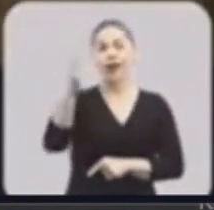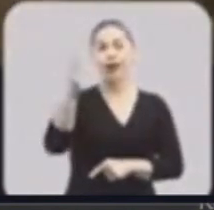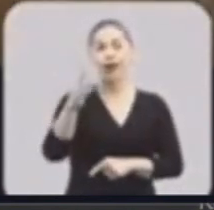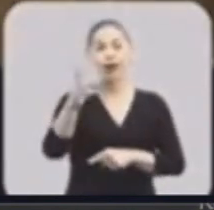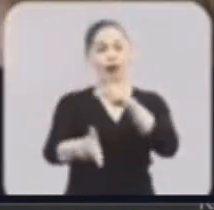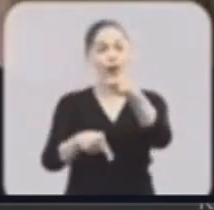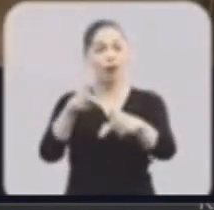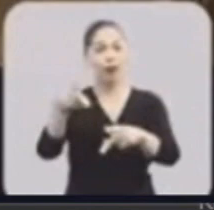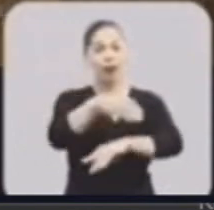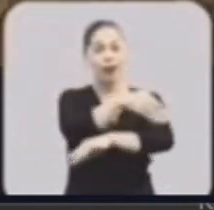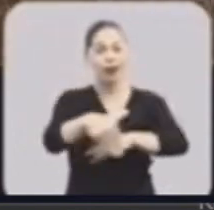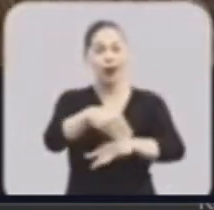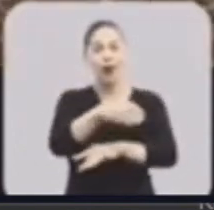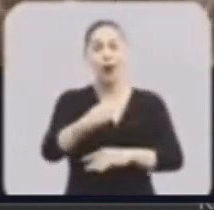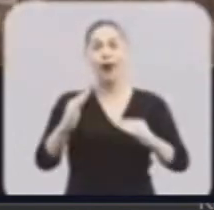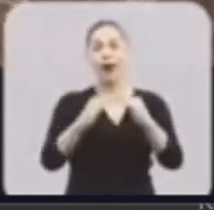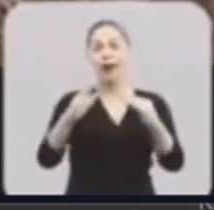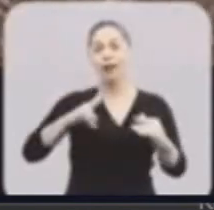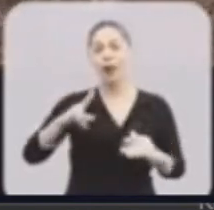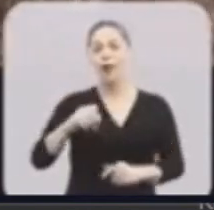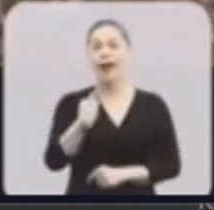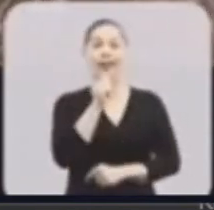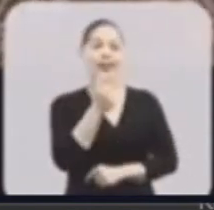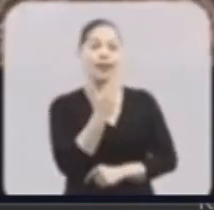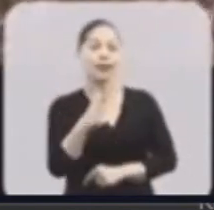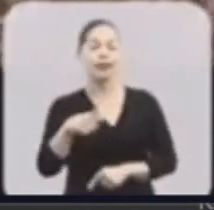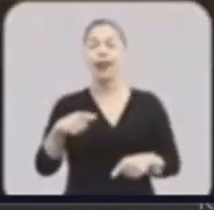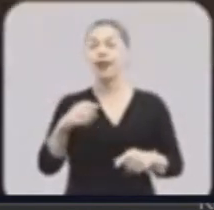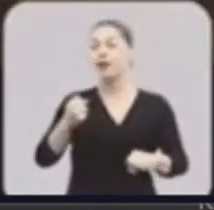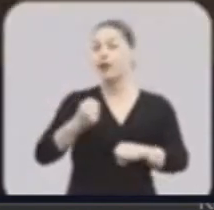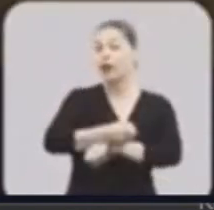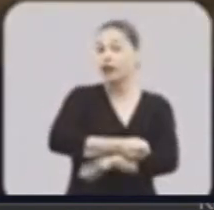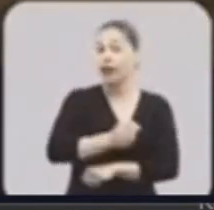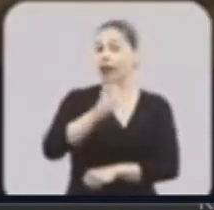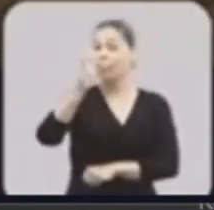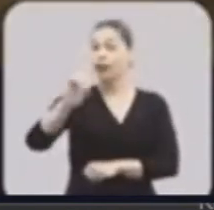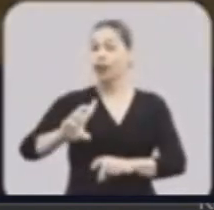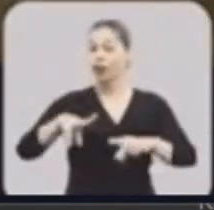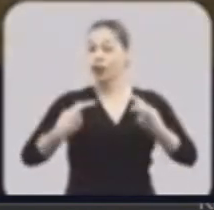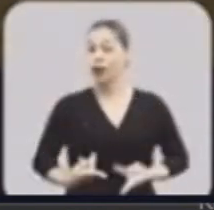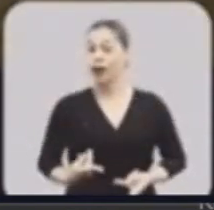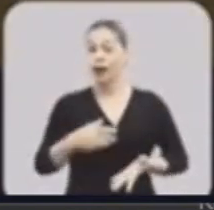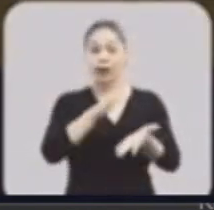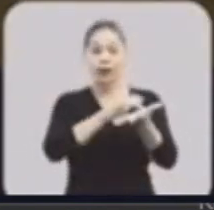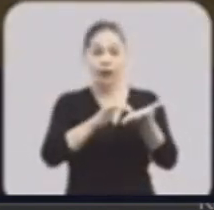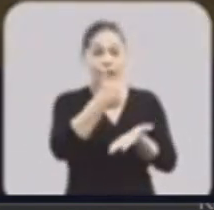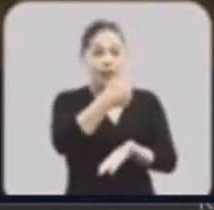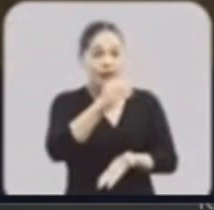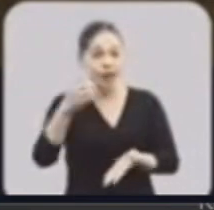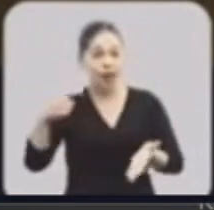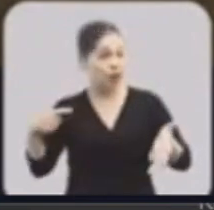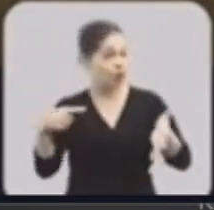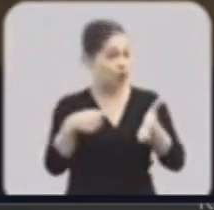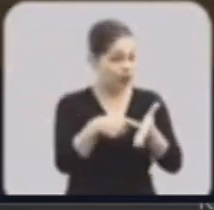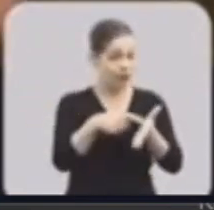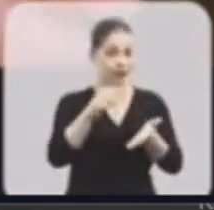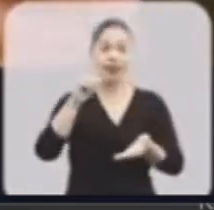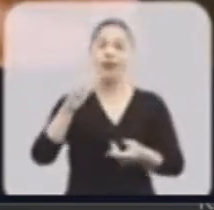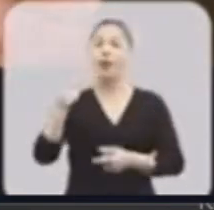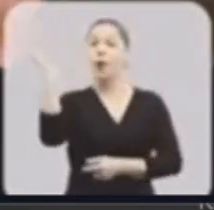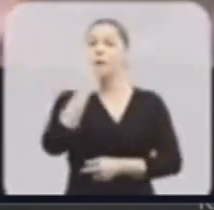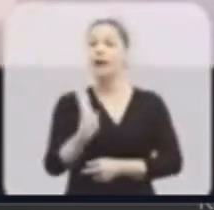ao futuro da população em situação de rua. Em casos de violação de direitos humanos, Disque 100 e